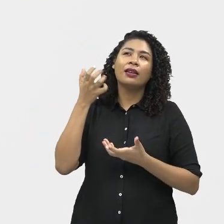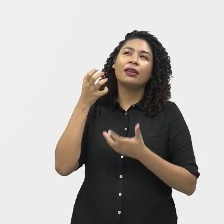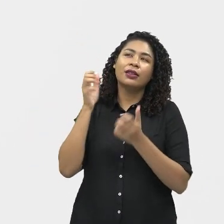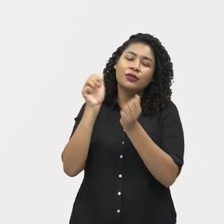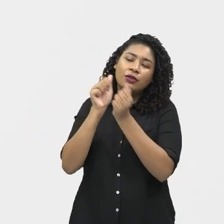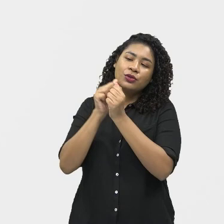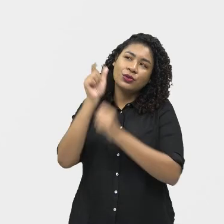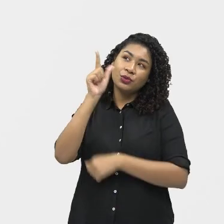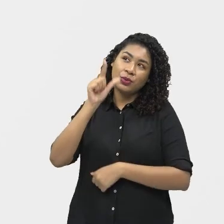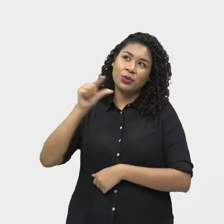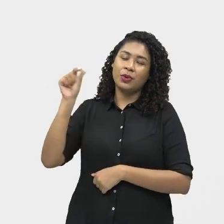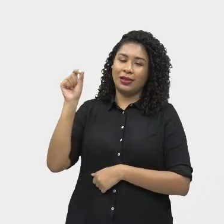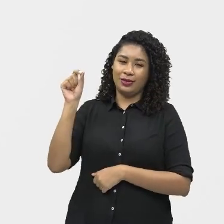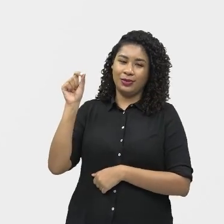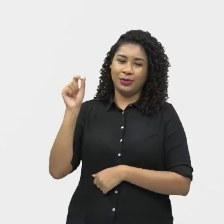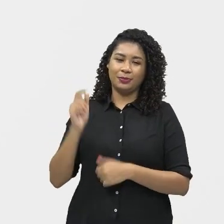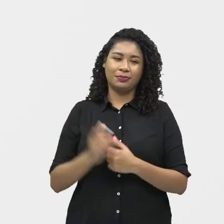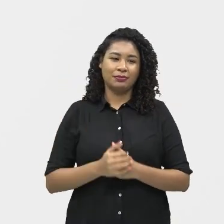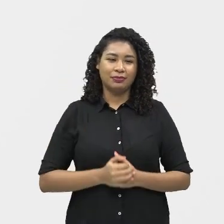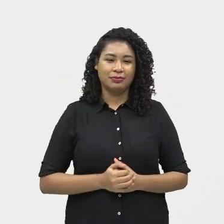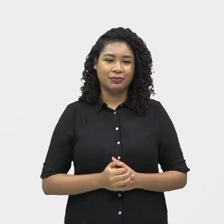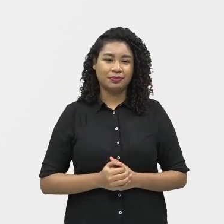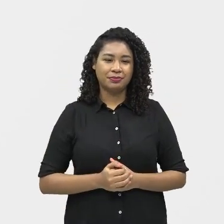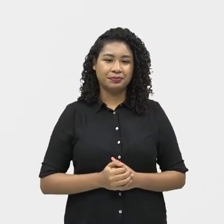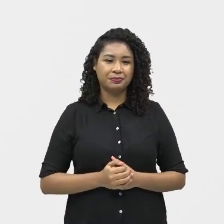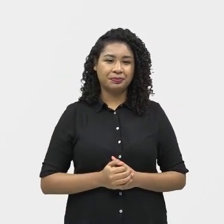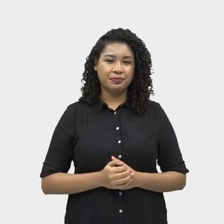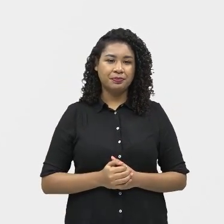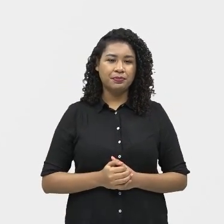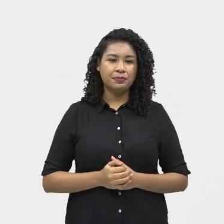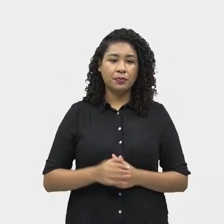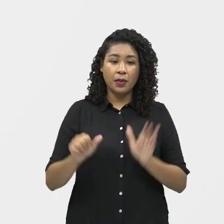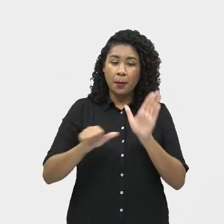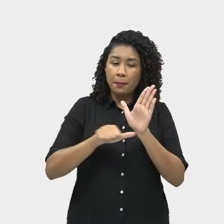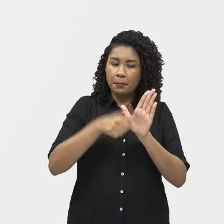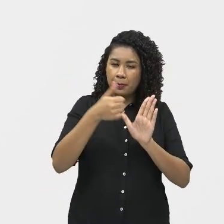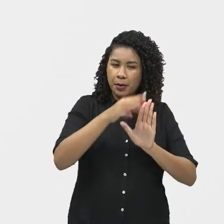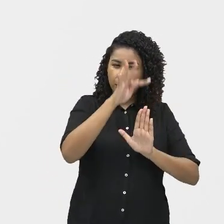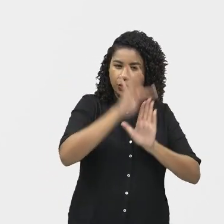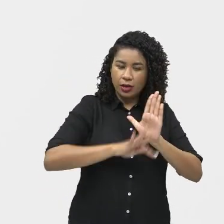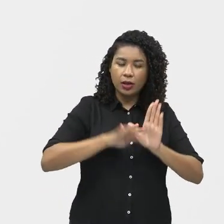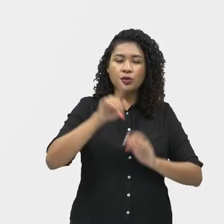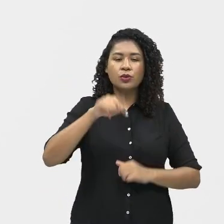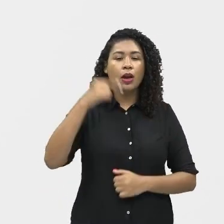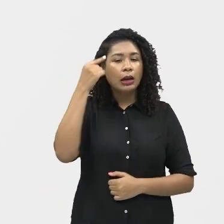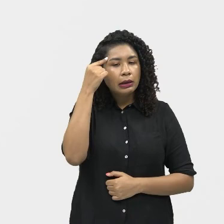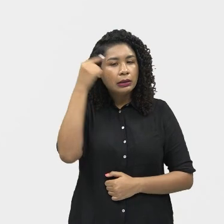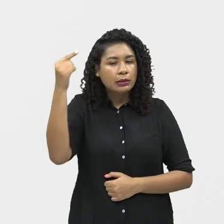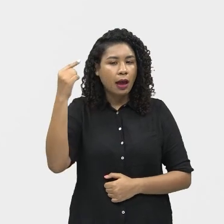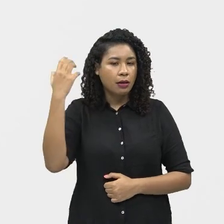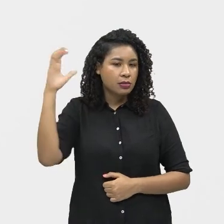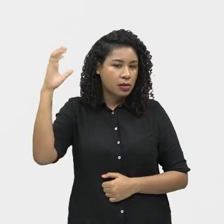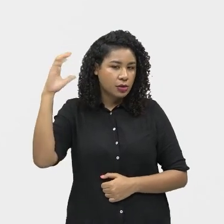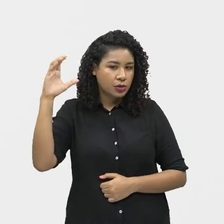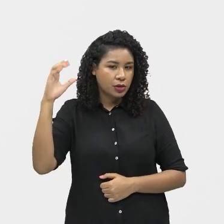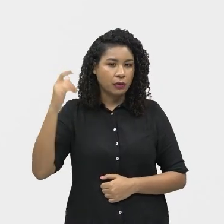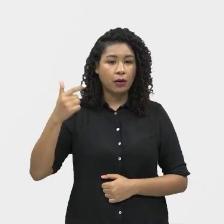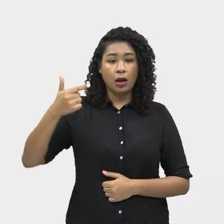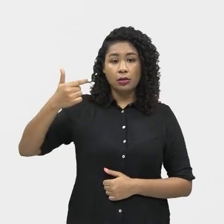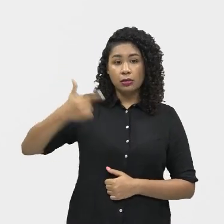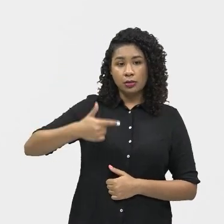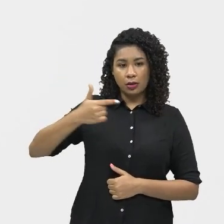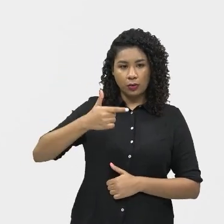Bem, o primeiro texto denota uma ideia científica, enquanto o segundo texto já enfatiza uma